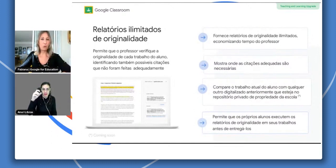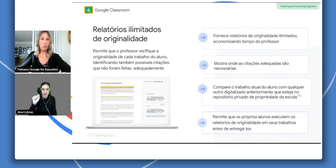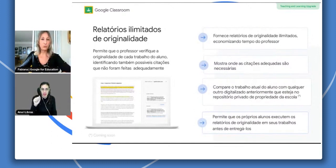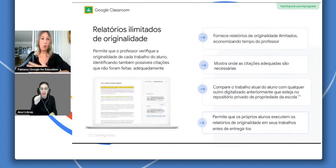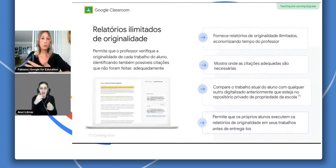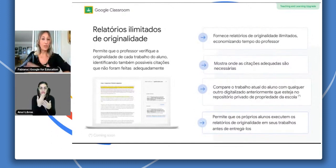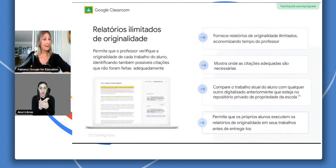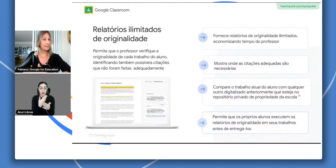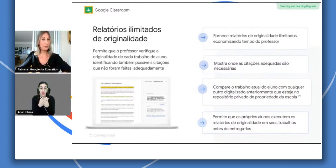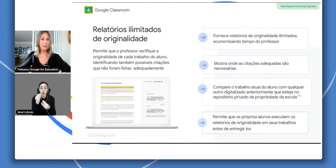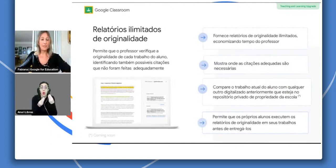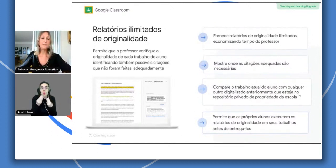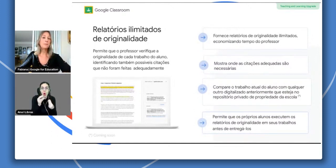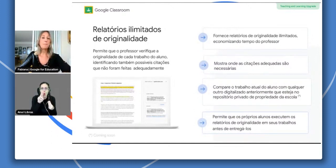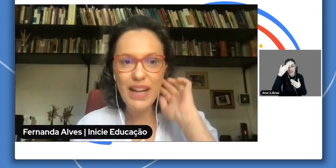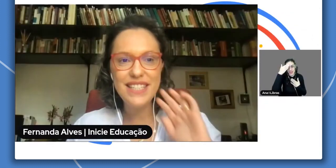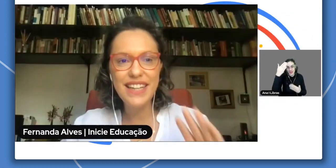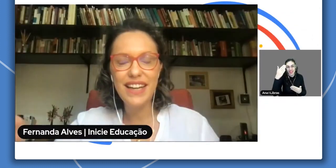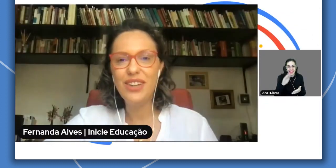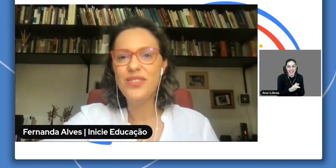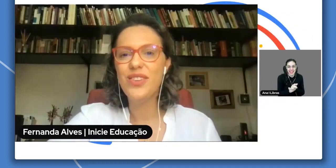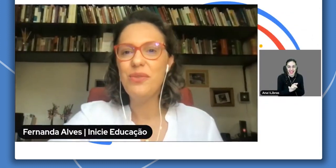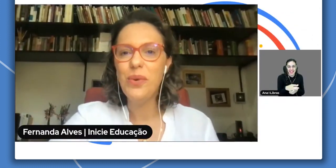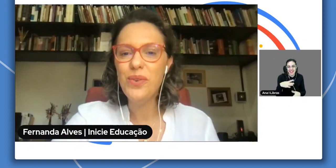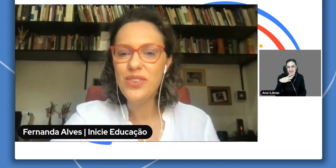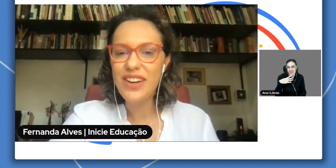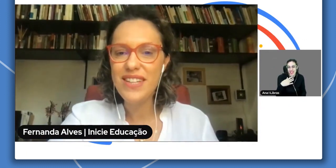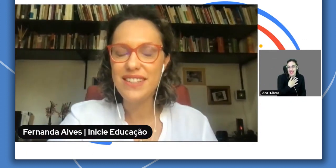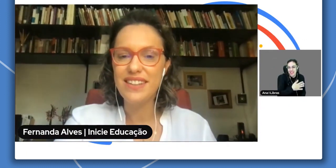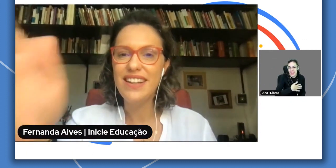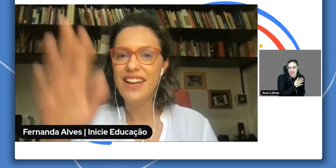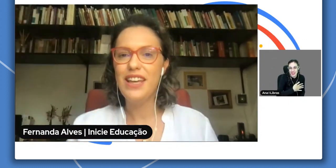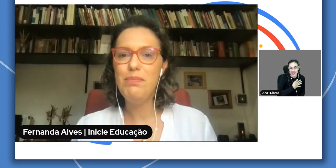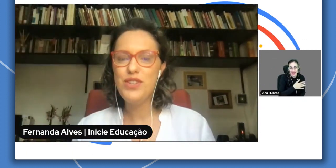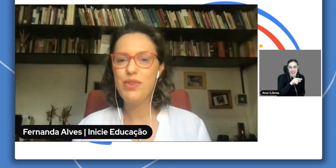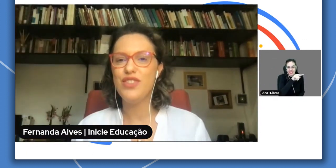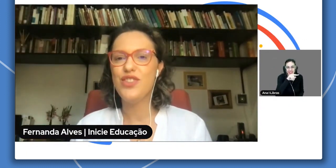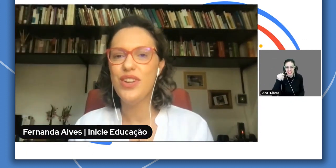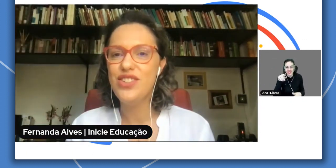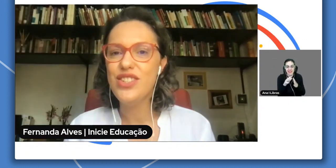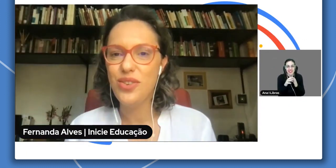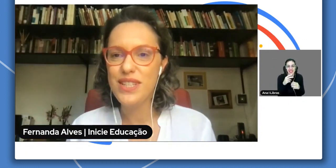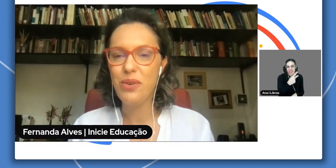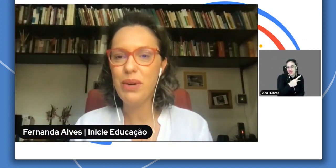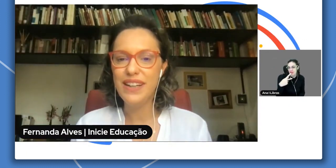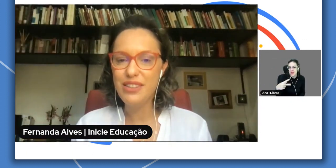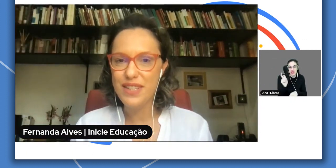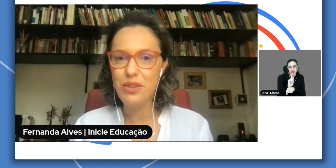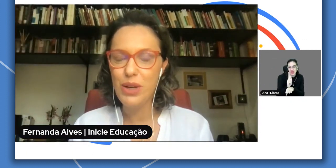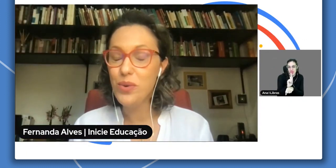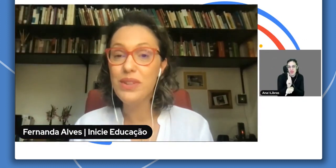eu sobre como usar esta ferramenta. Prazer estar aqui com todo mundo, com essa equipe de professores, gestores,